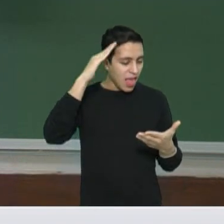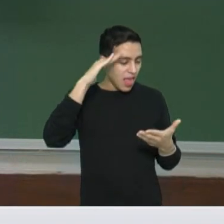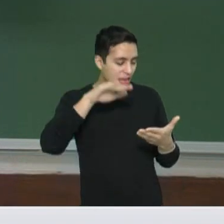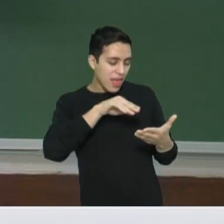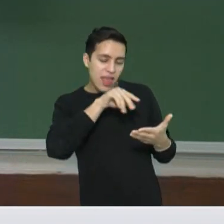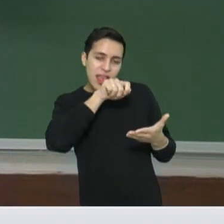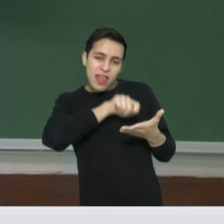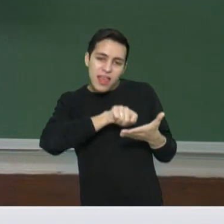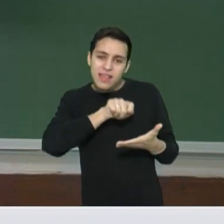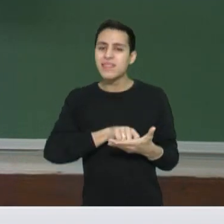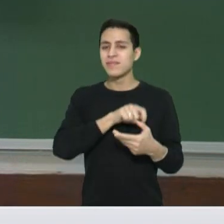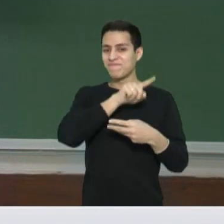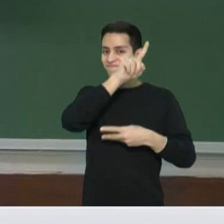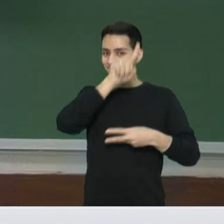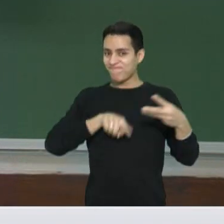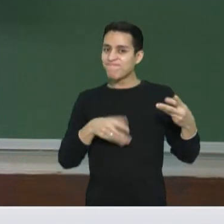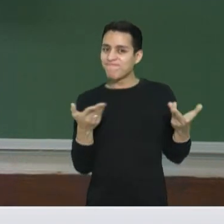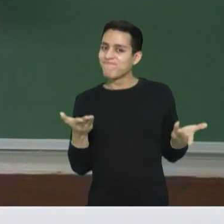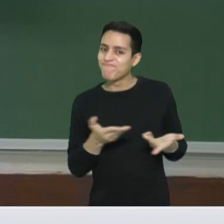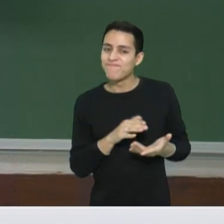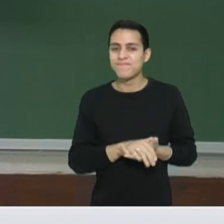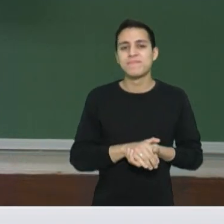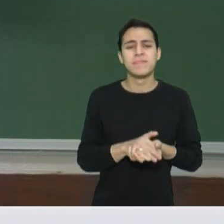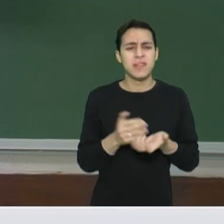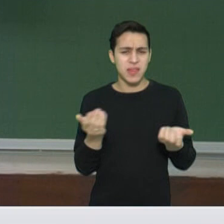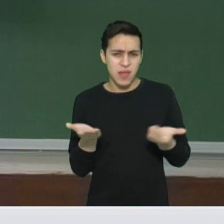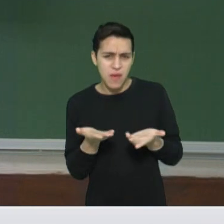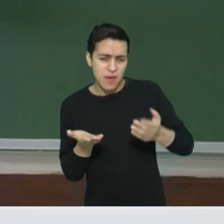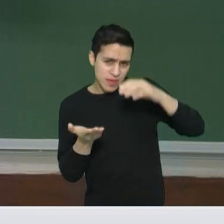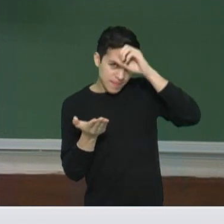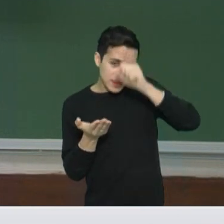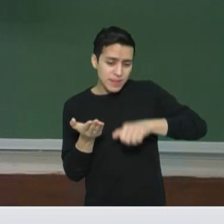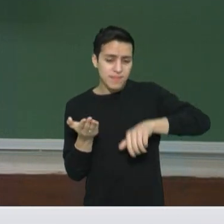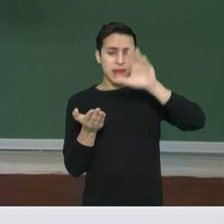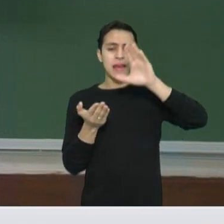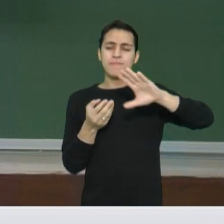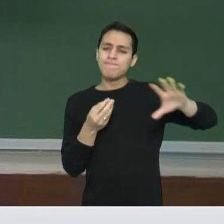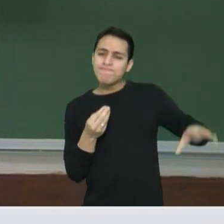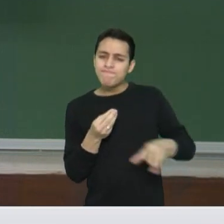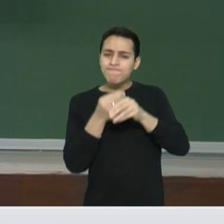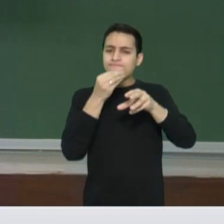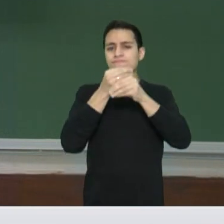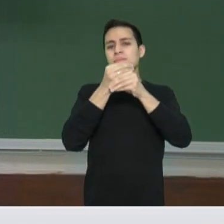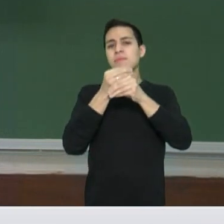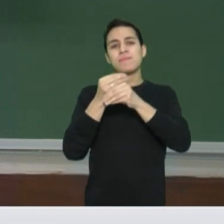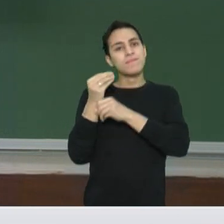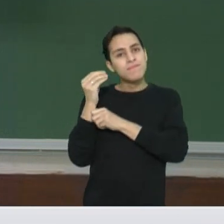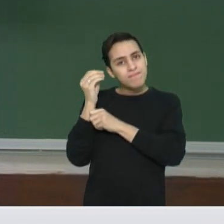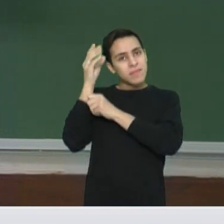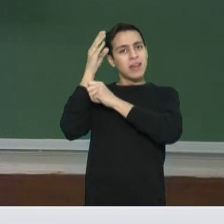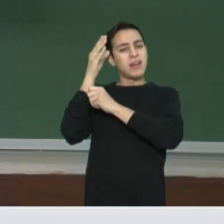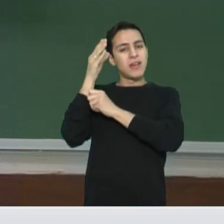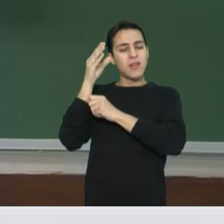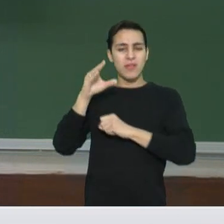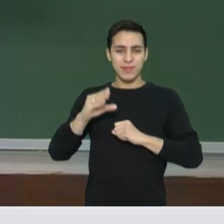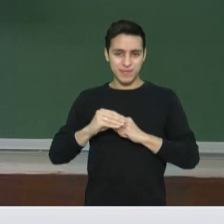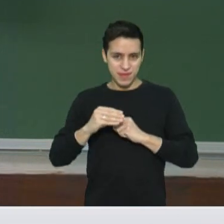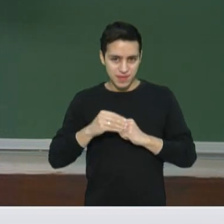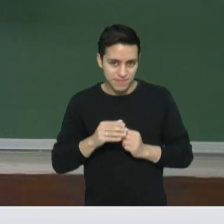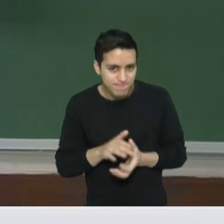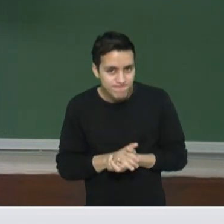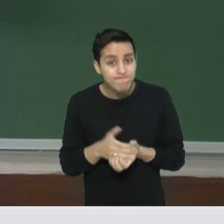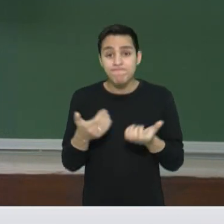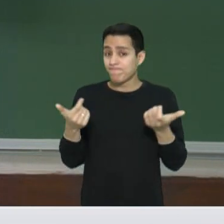e Escrita. Estamos aí aprendendo mais, reforçando os nossos conhecimentos, uma vez